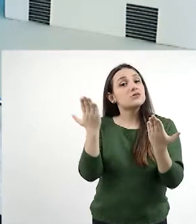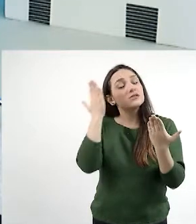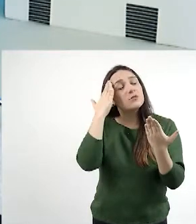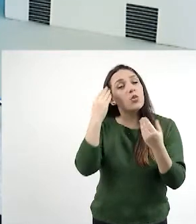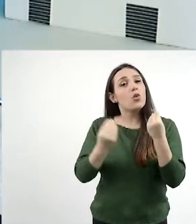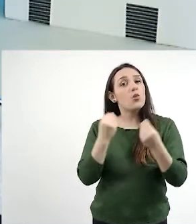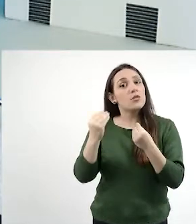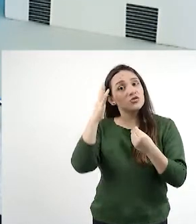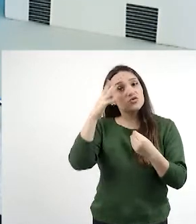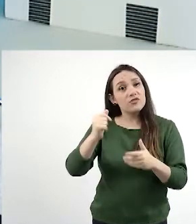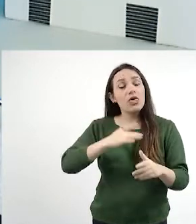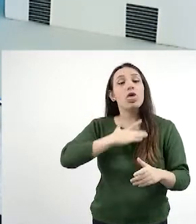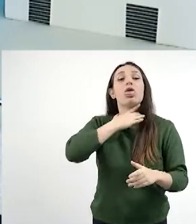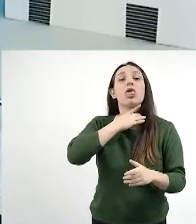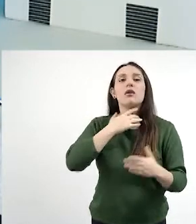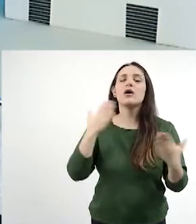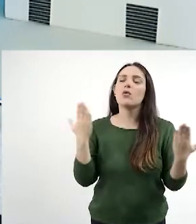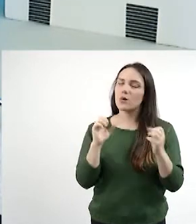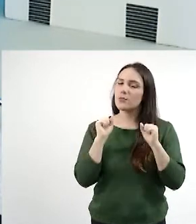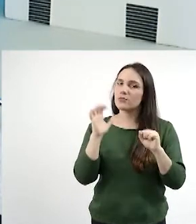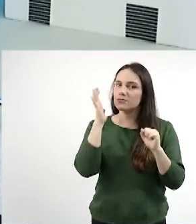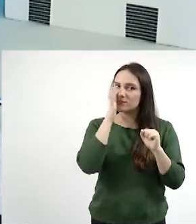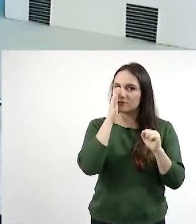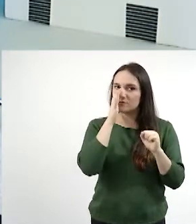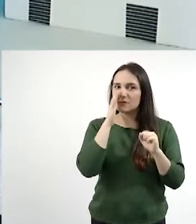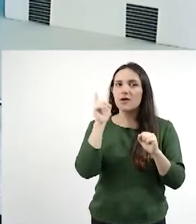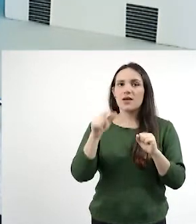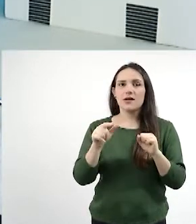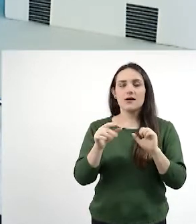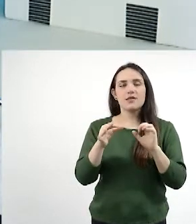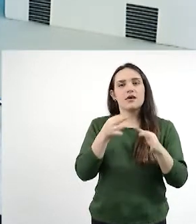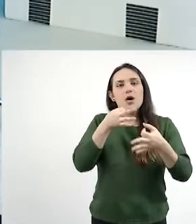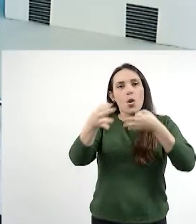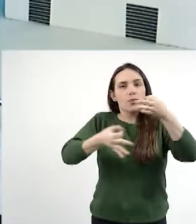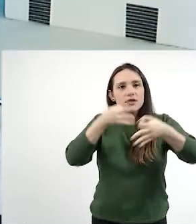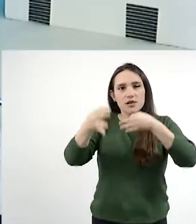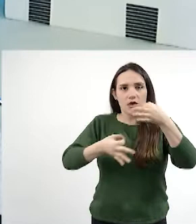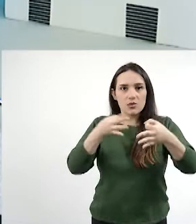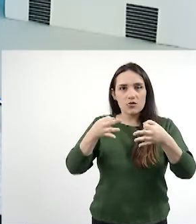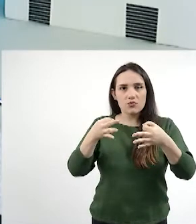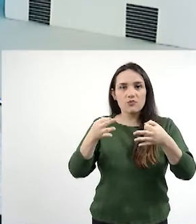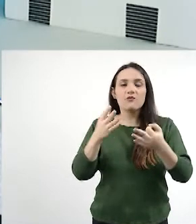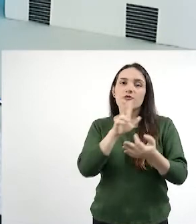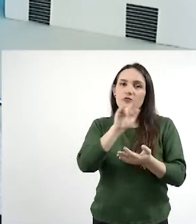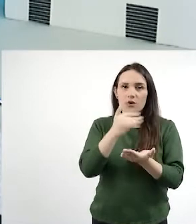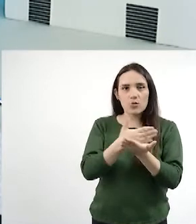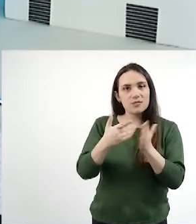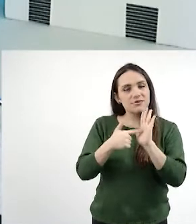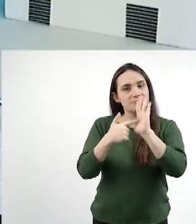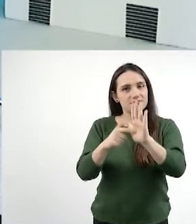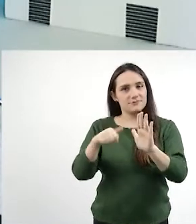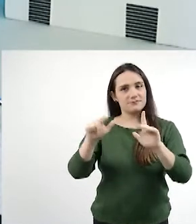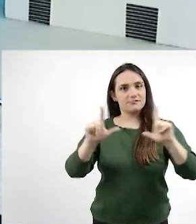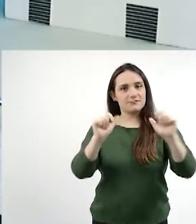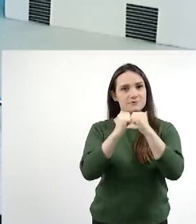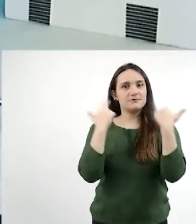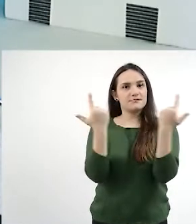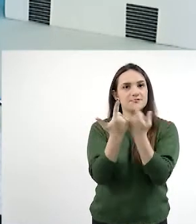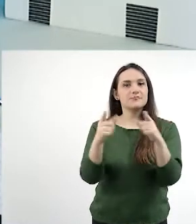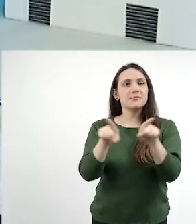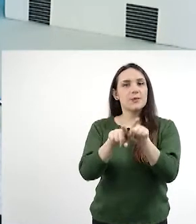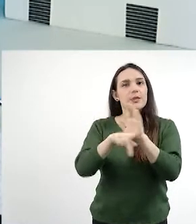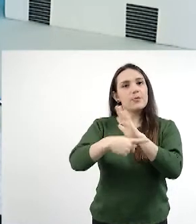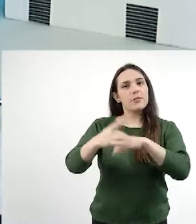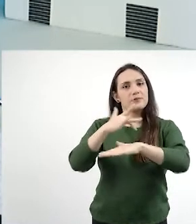crise? Você confere tudo no programa Considerações, que vai ao ar na grade da TV Alemes e também pelas